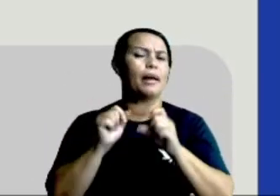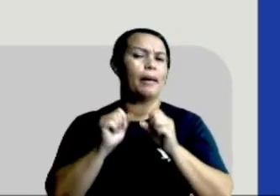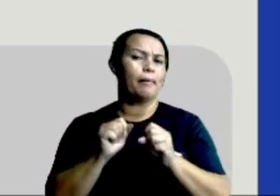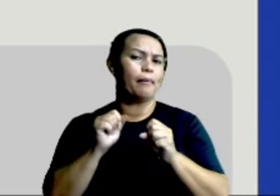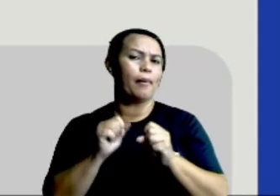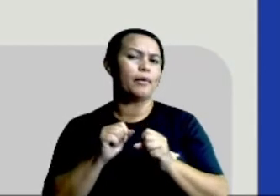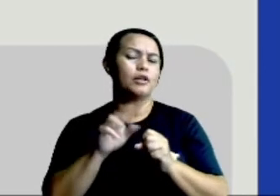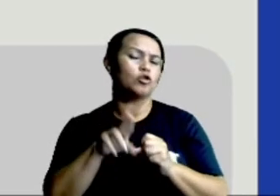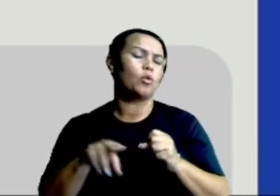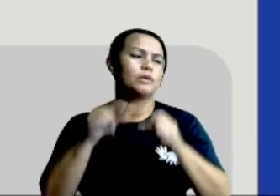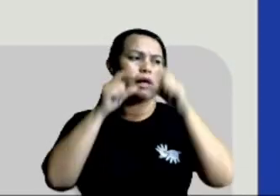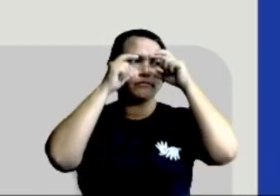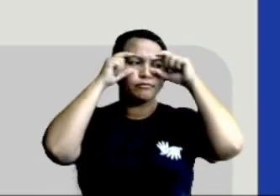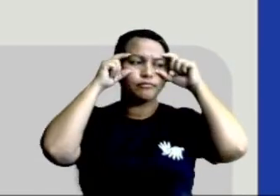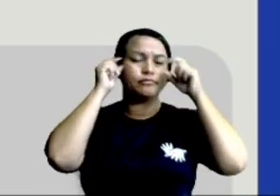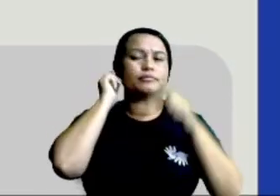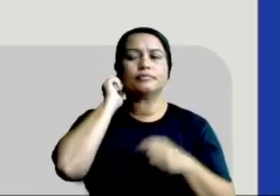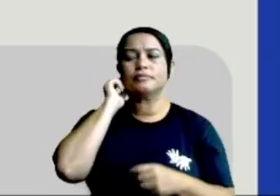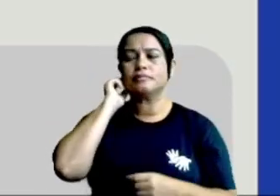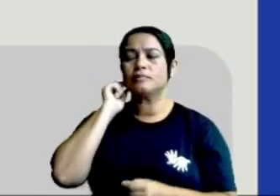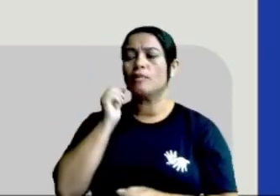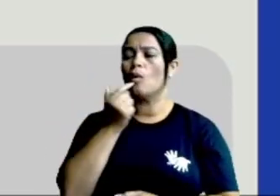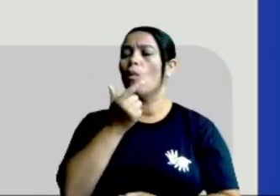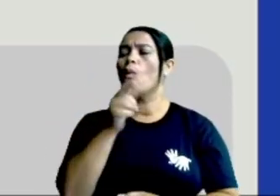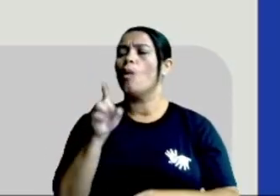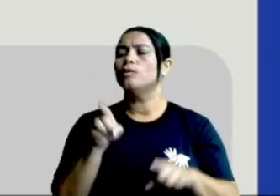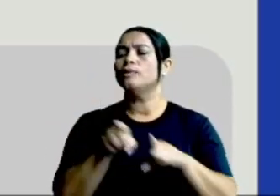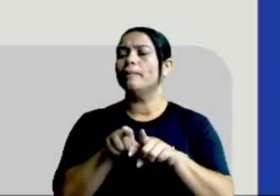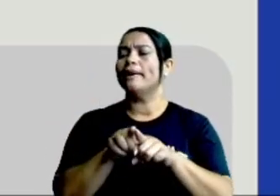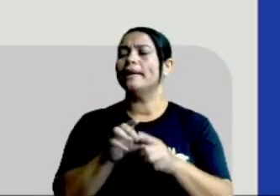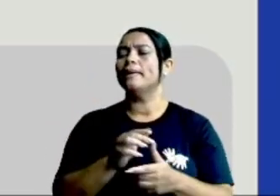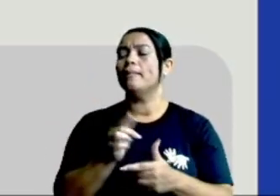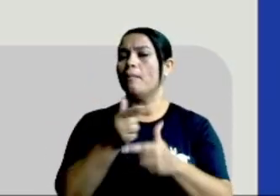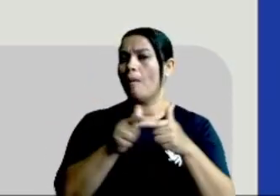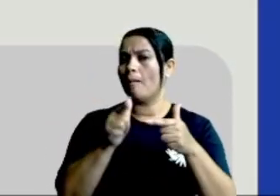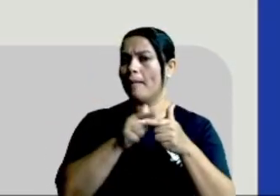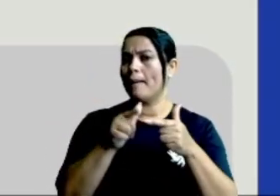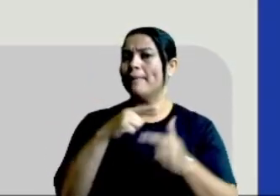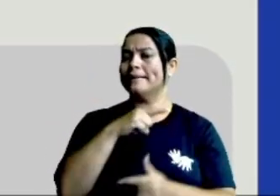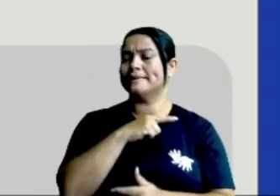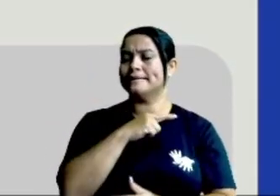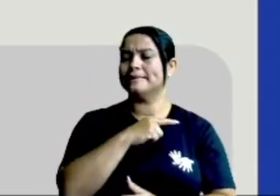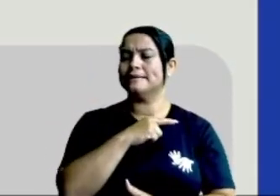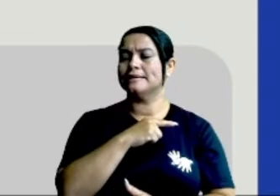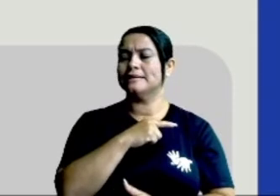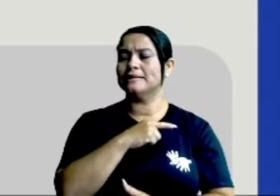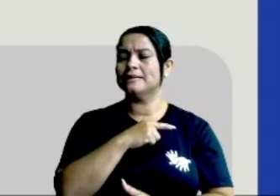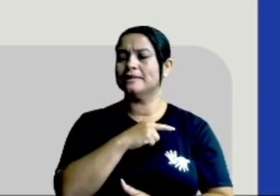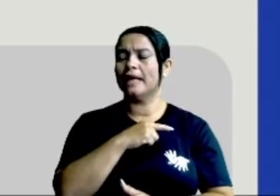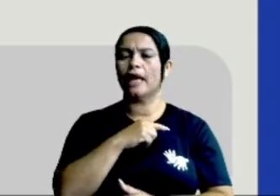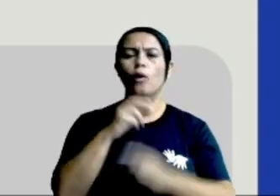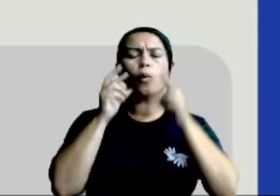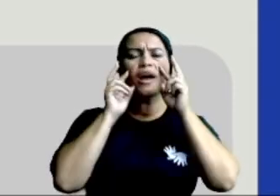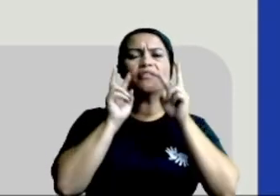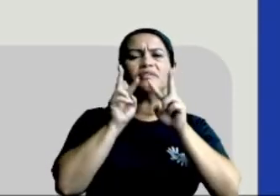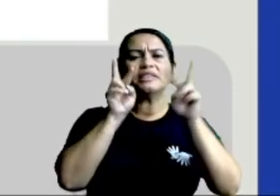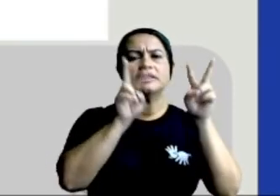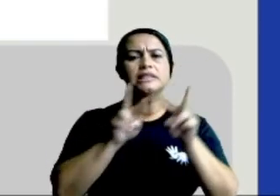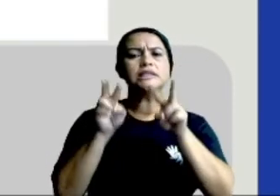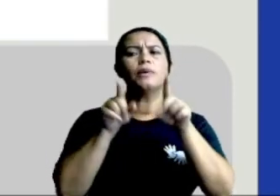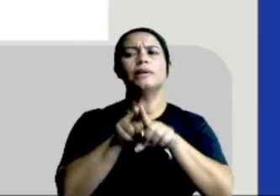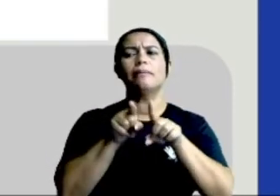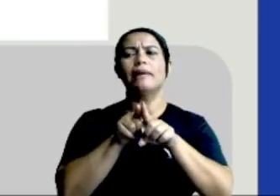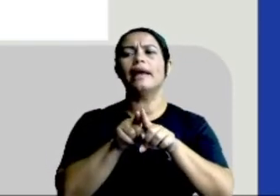lentes corretivas. Um outro problema que existe também com a visão, com os